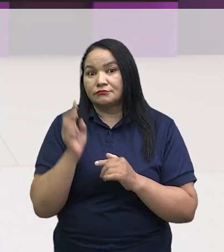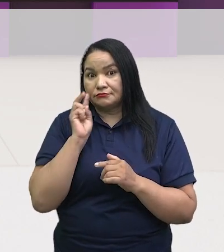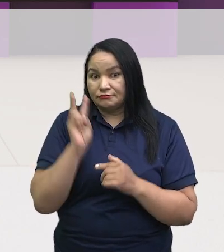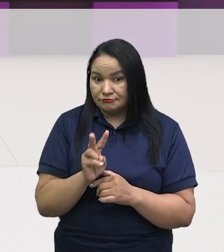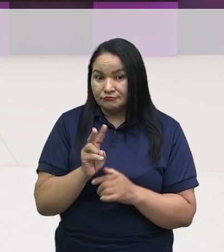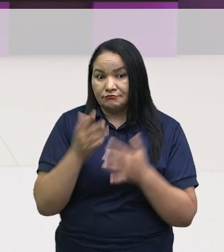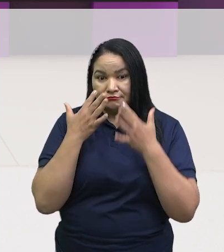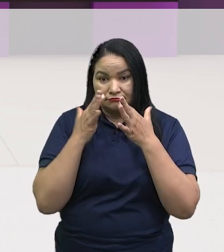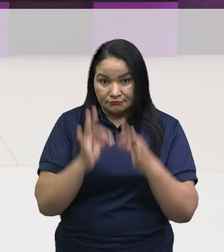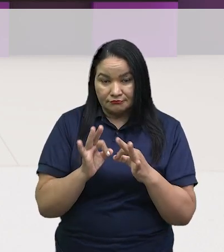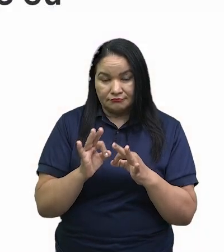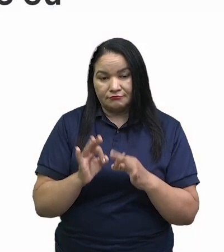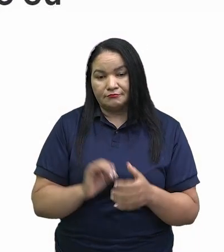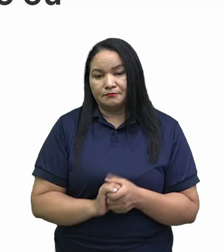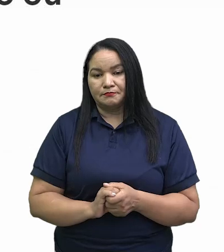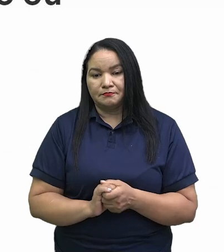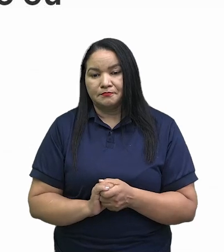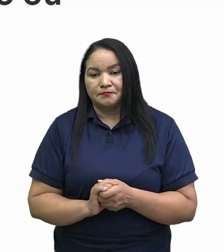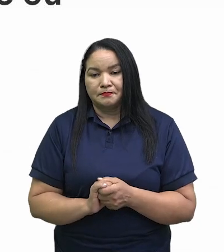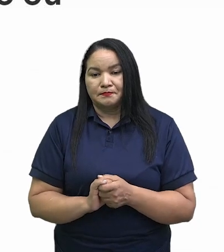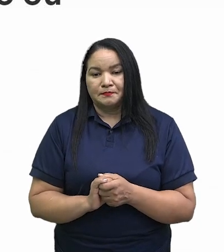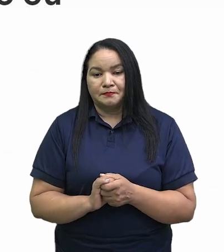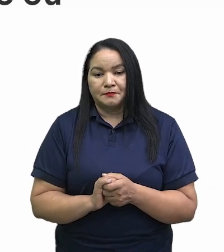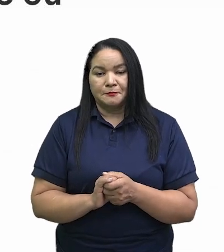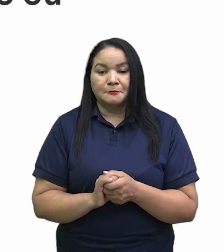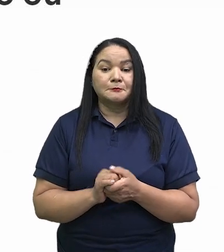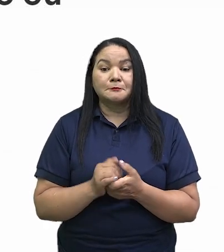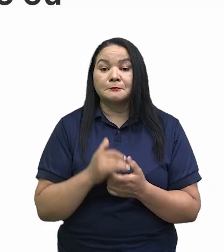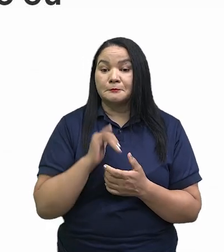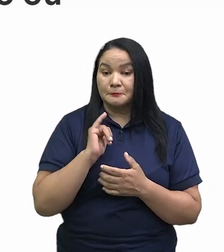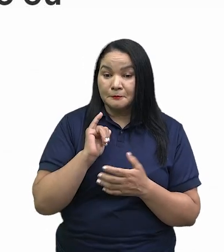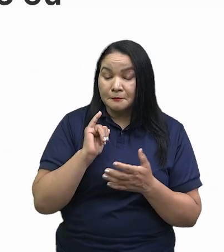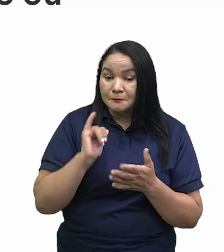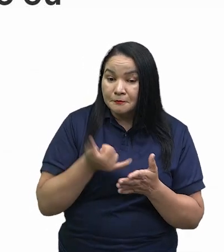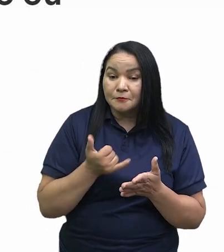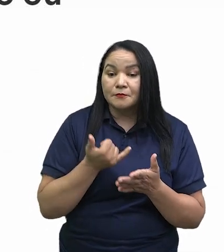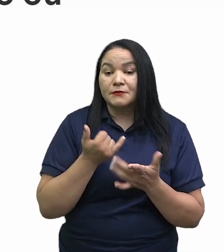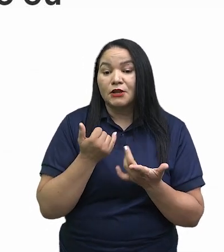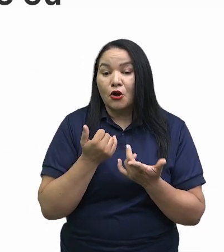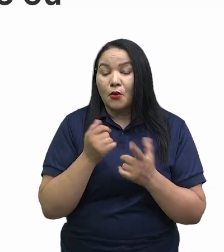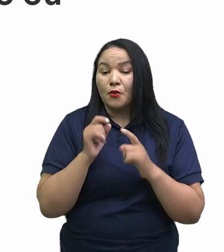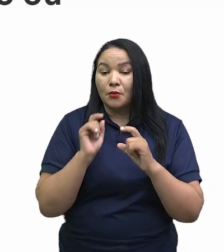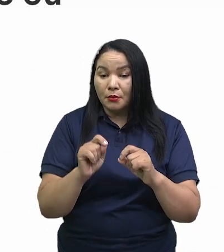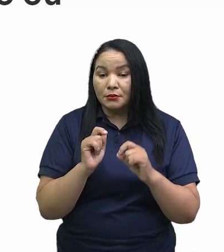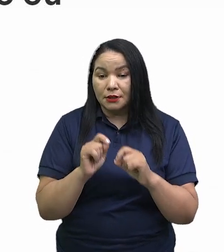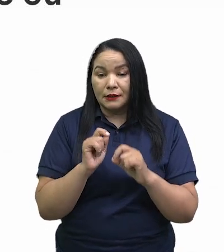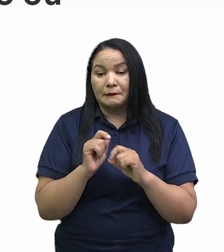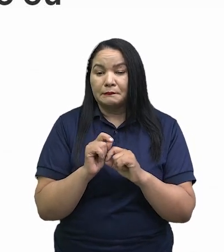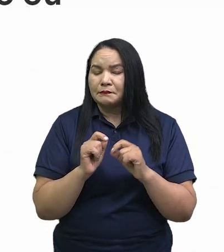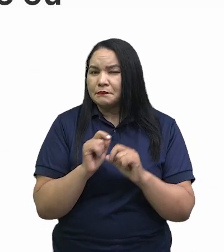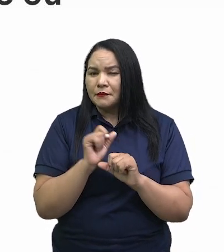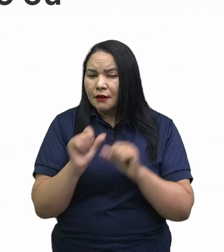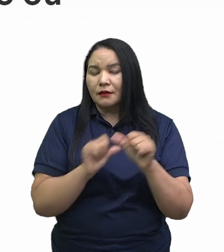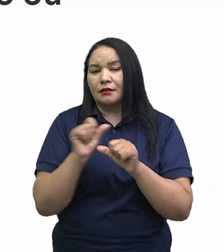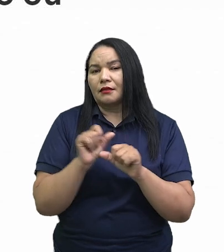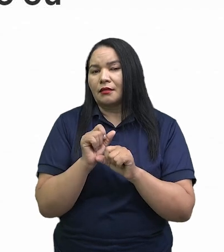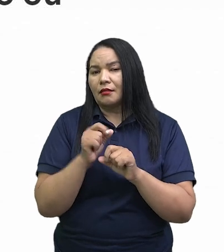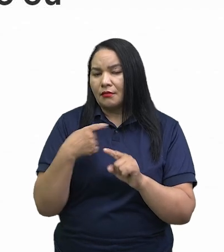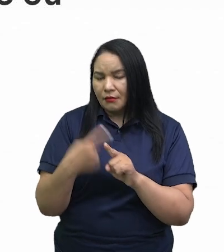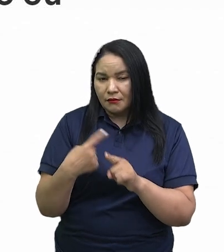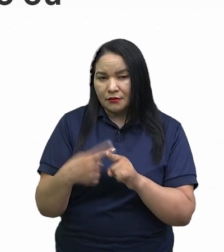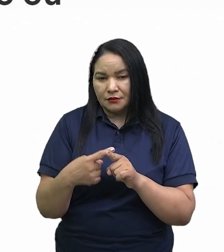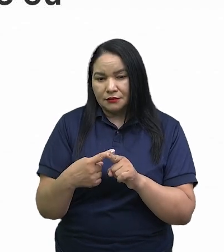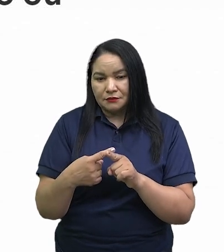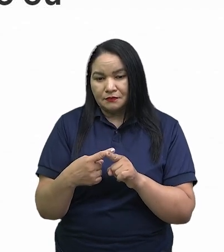você não perca nenhum detalhe, tudo bem? Juros, a chave da transformação. Mas por que será?